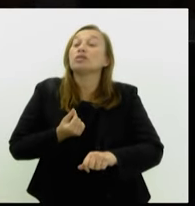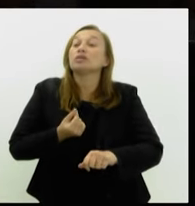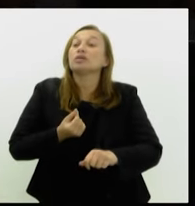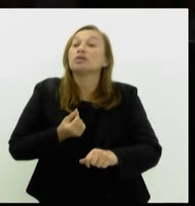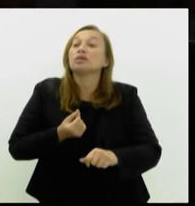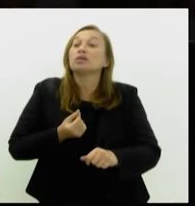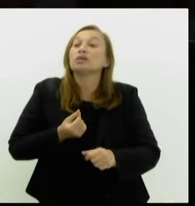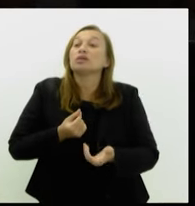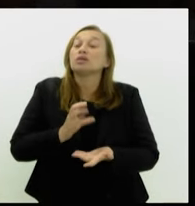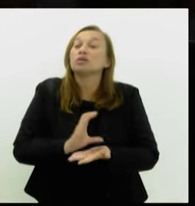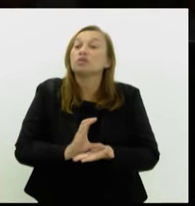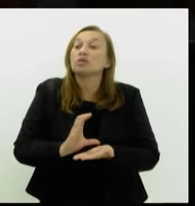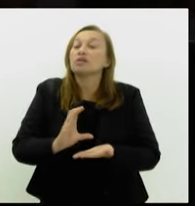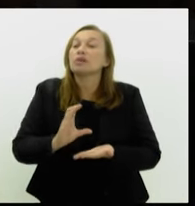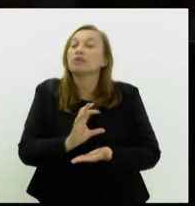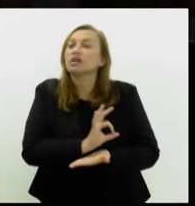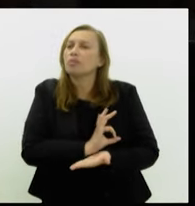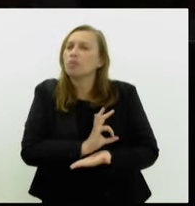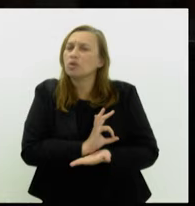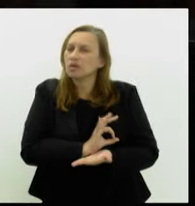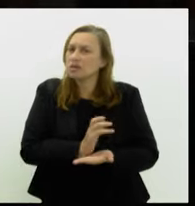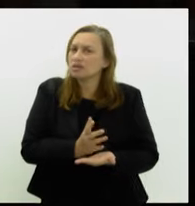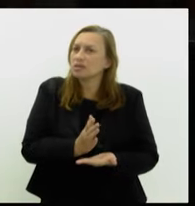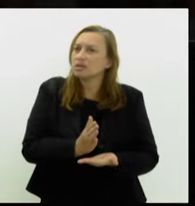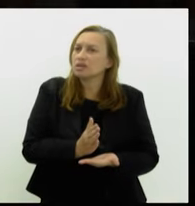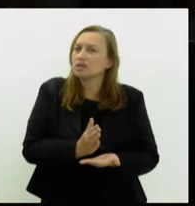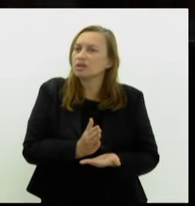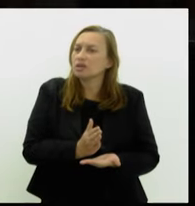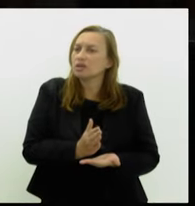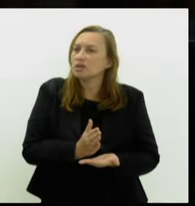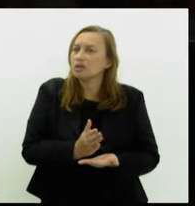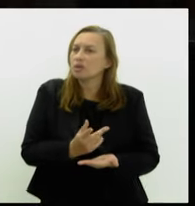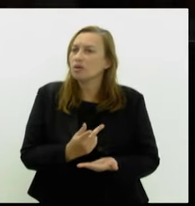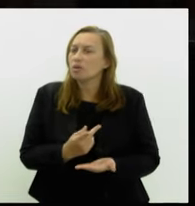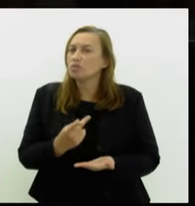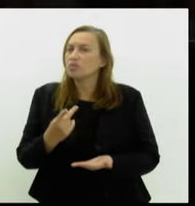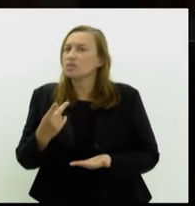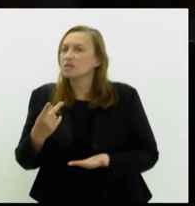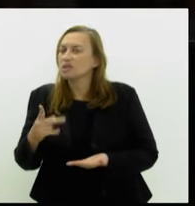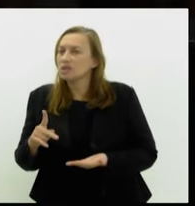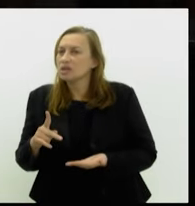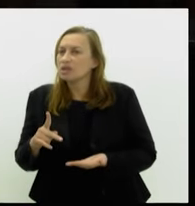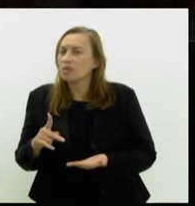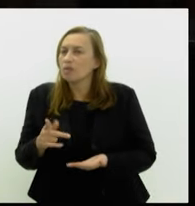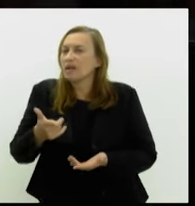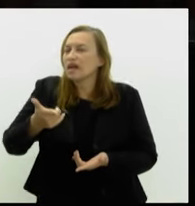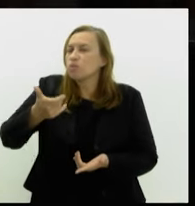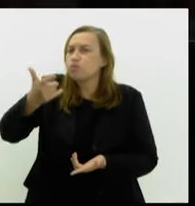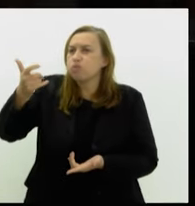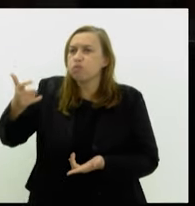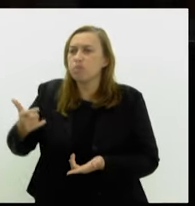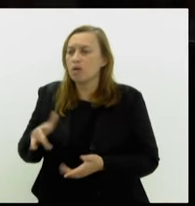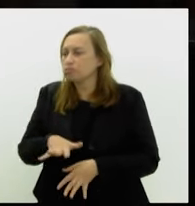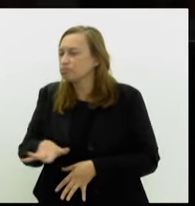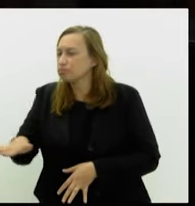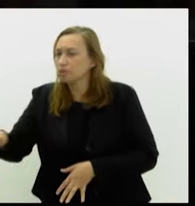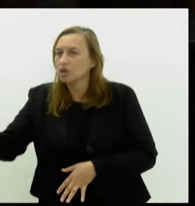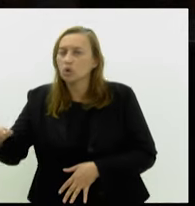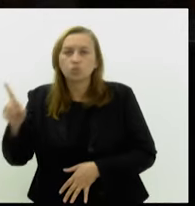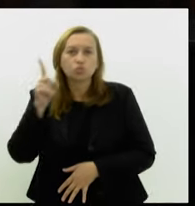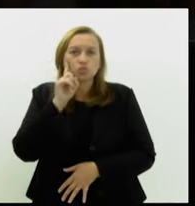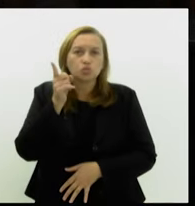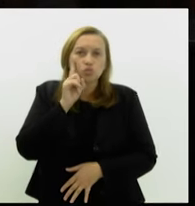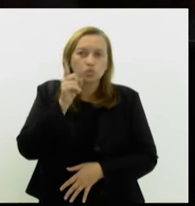das polícias? Para a sua inação, para a sua omissão, ou para dar tiro dentro da favela periferia todos os